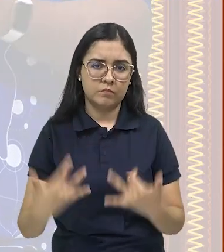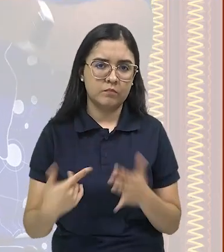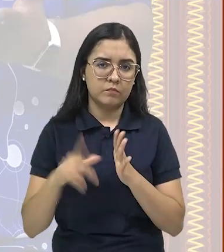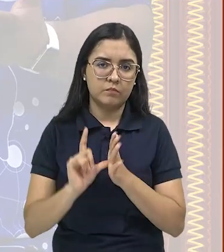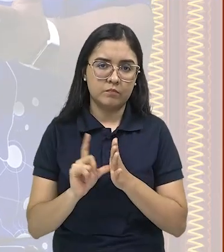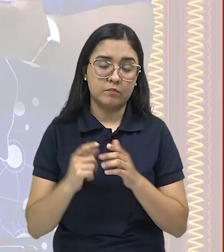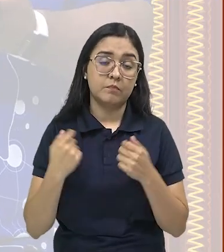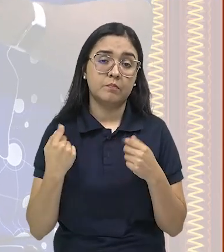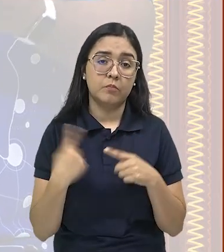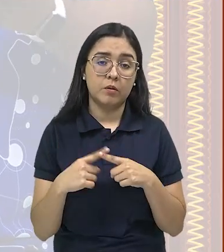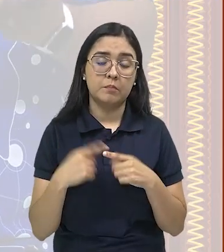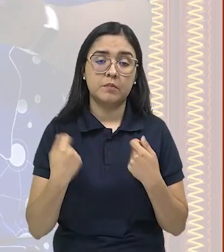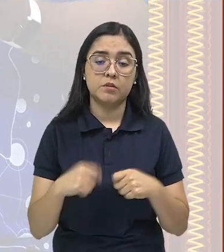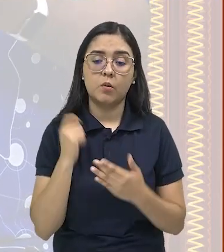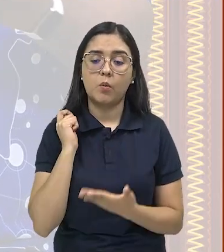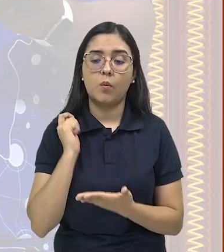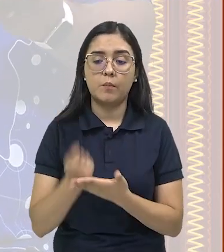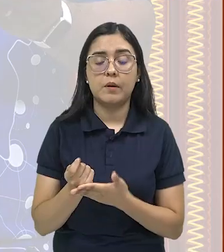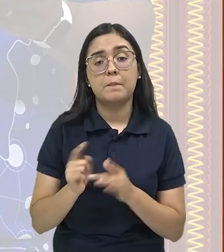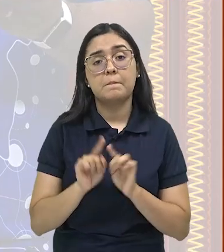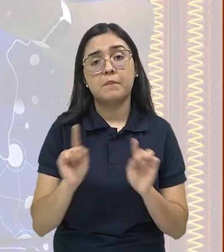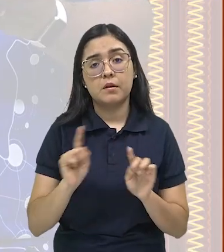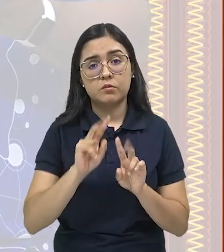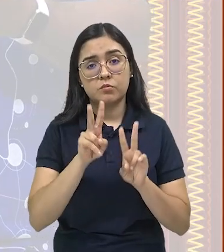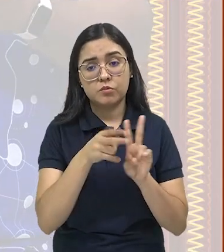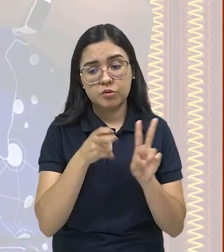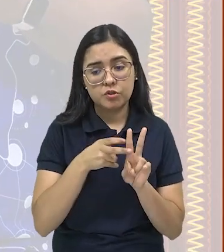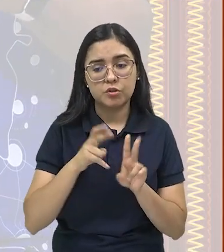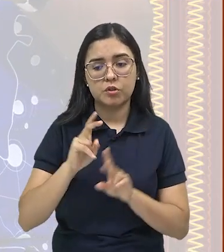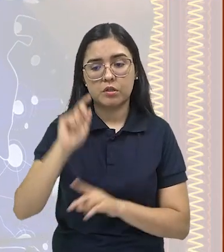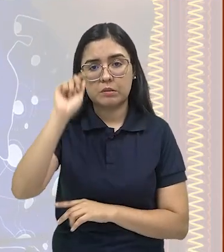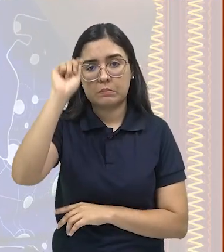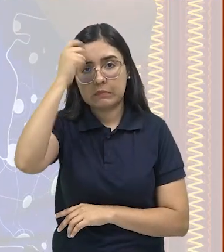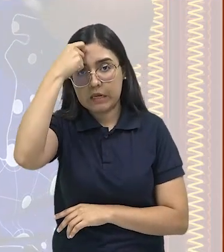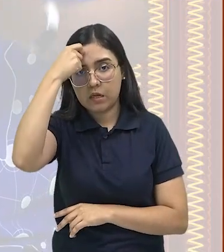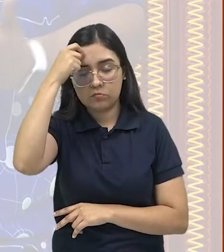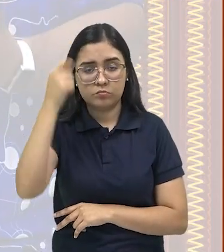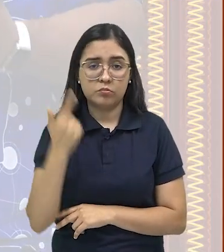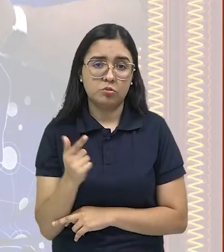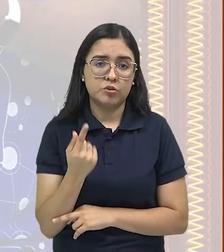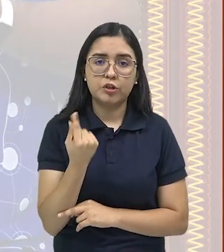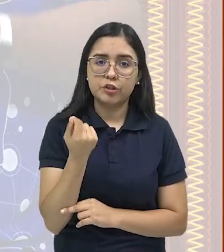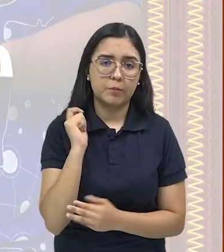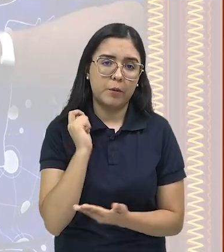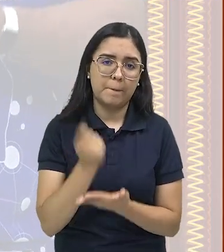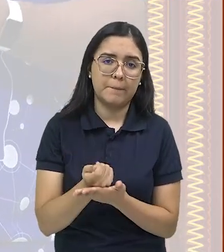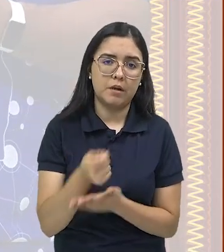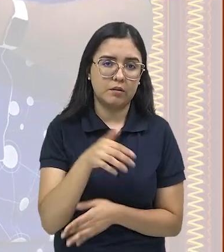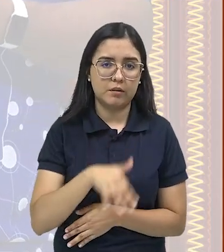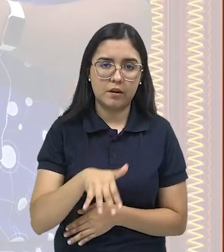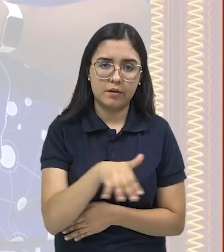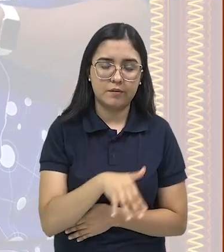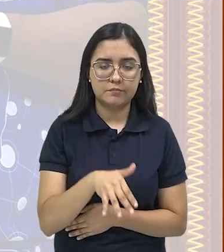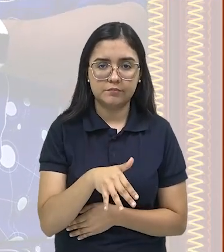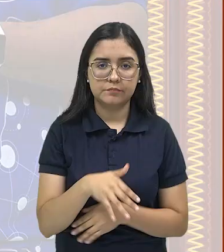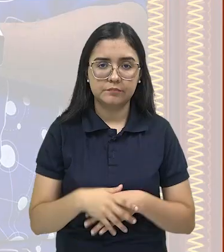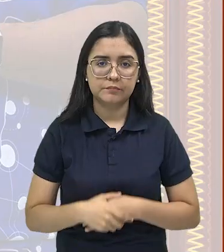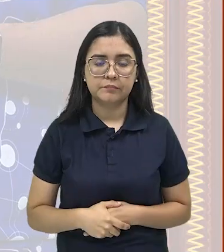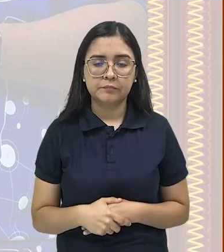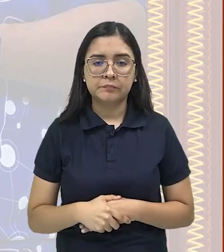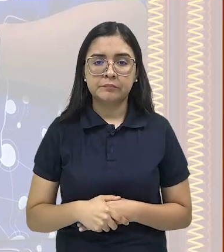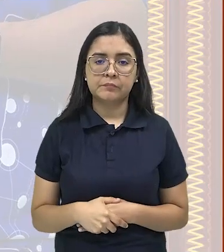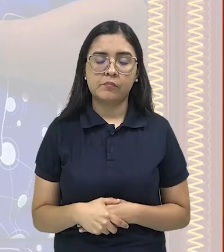tinha que se comprar. E indígenas e quilombolas ali, né, pessoas negras, não tinham dinheiro suficiente para comprar